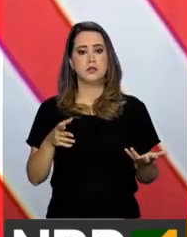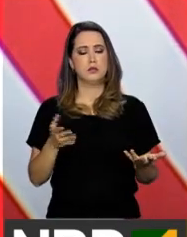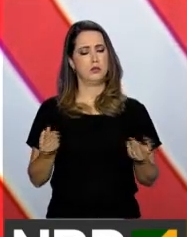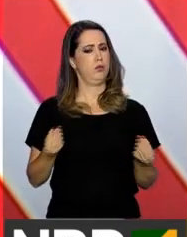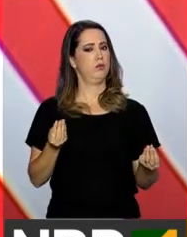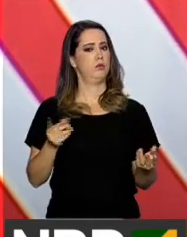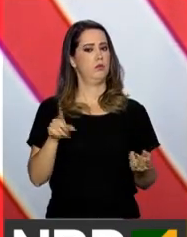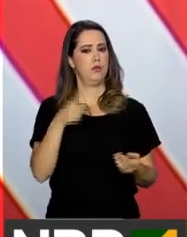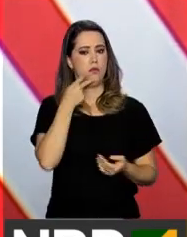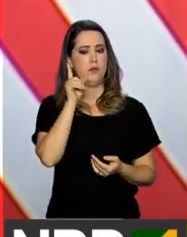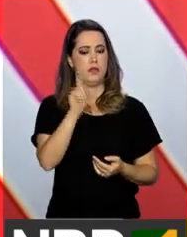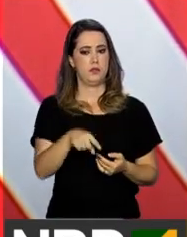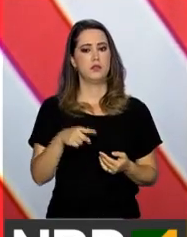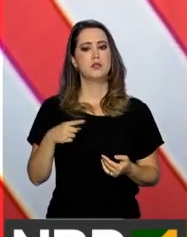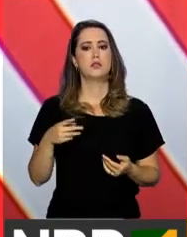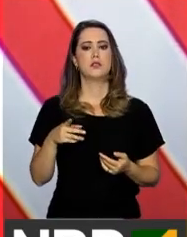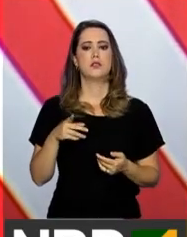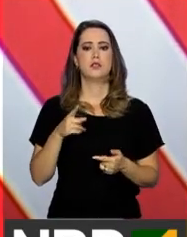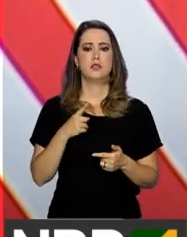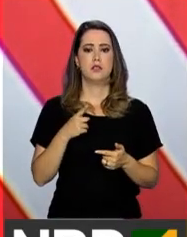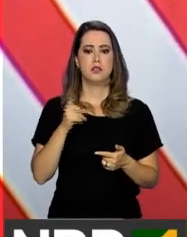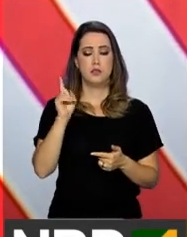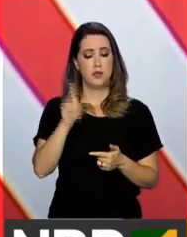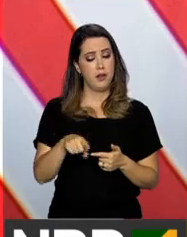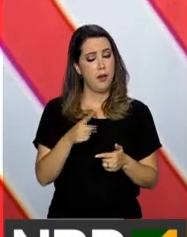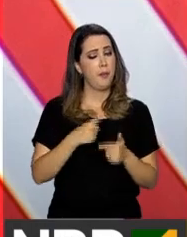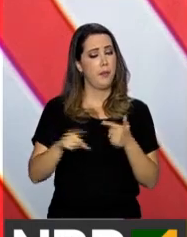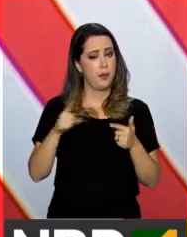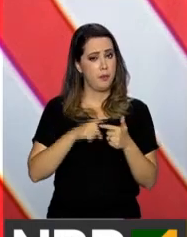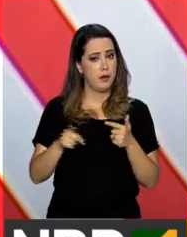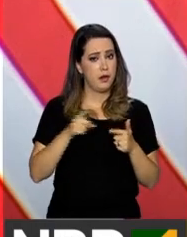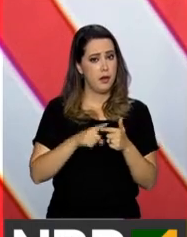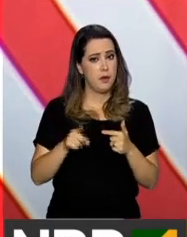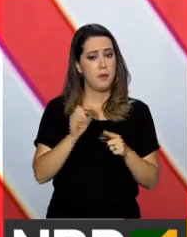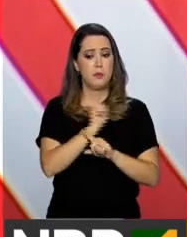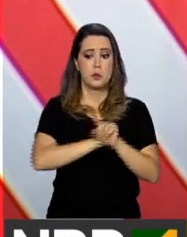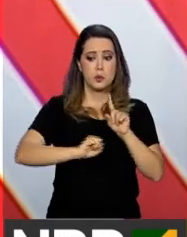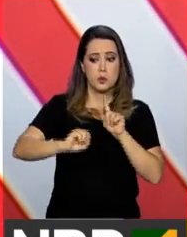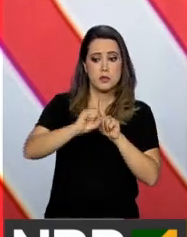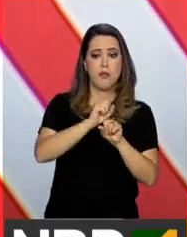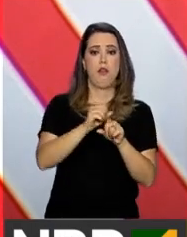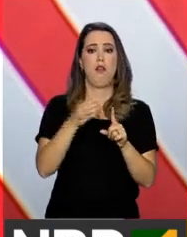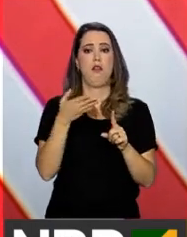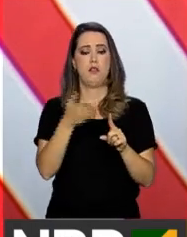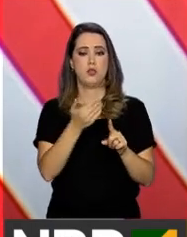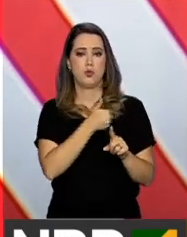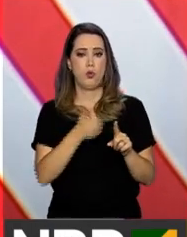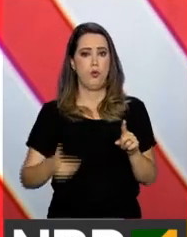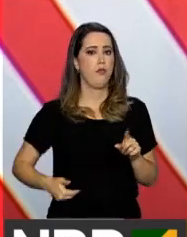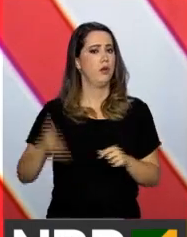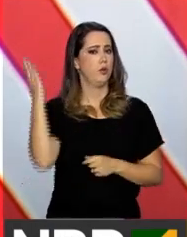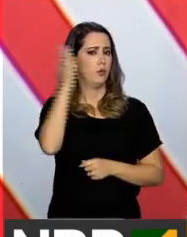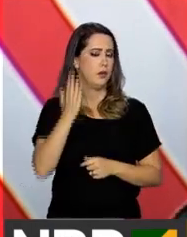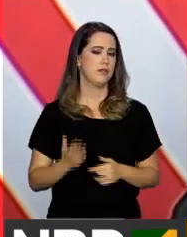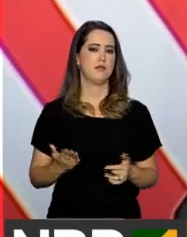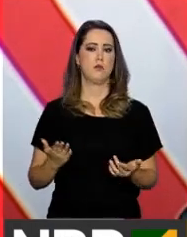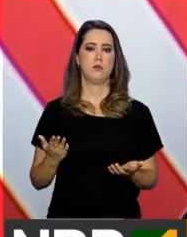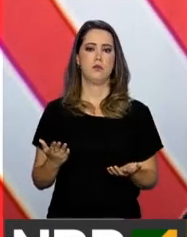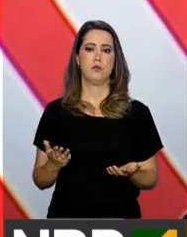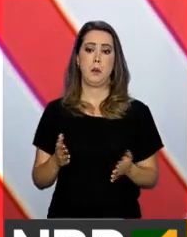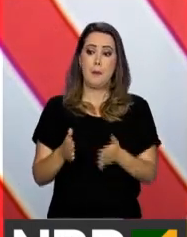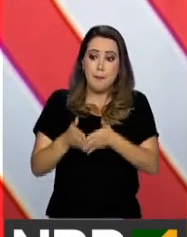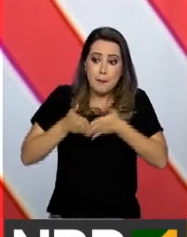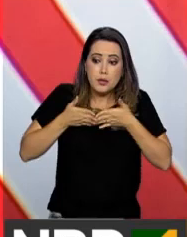trata de questão extremamente sensível para a sociedade e o governo brasileiros.